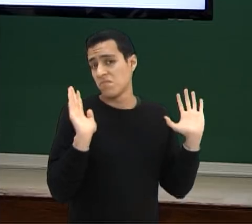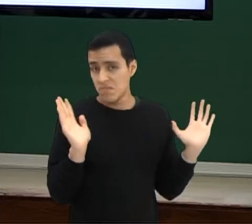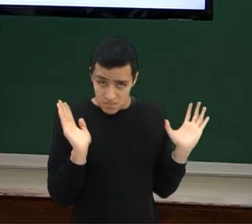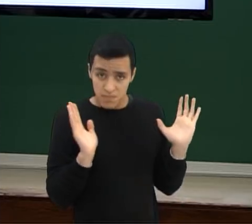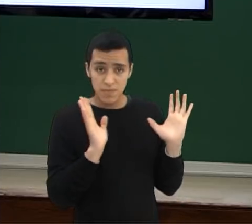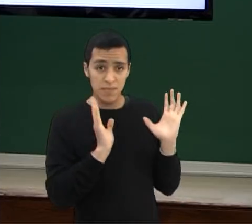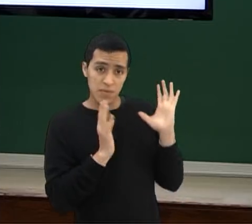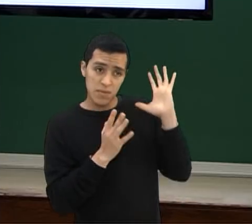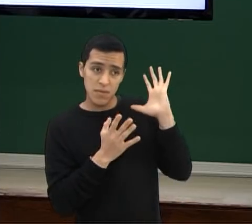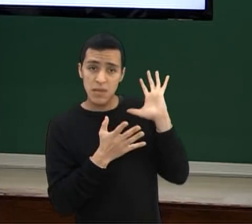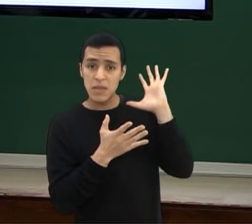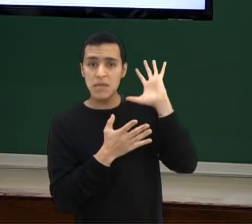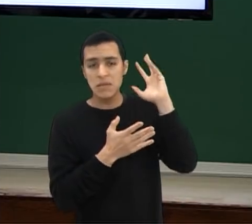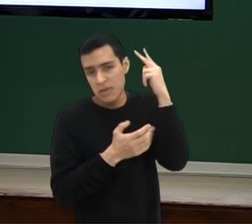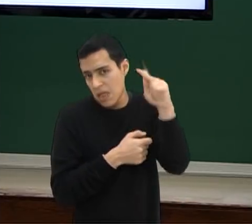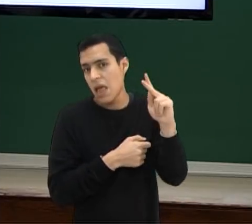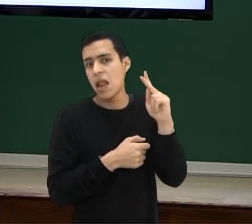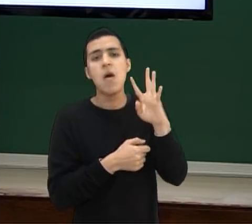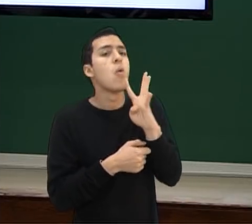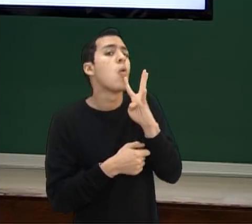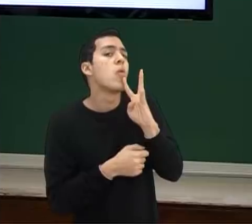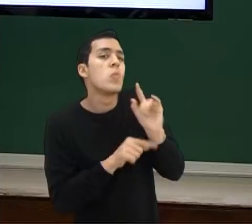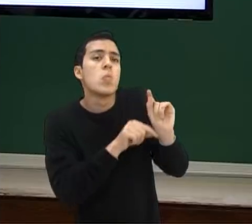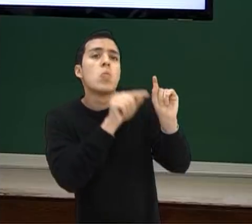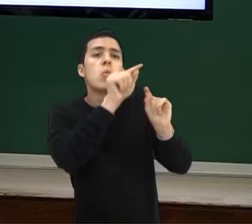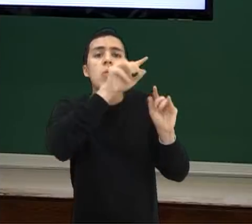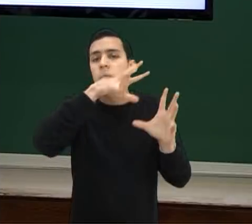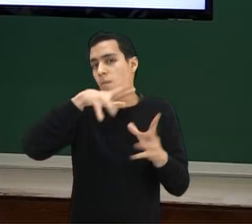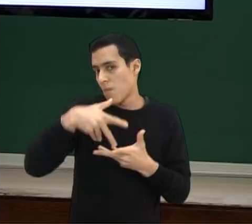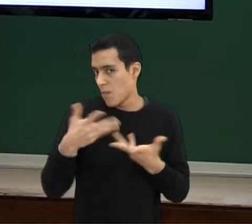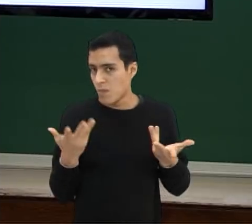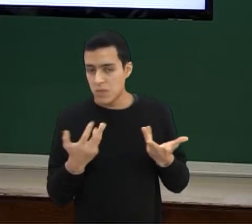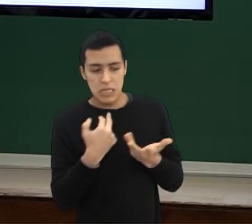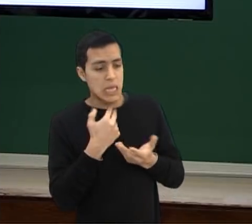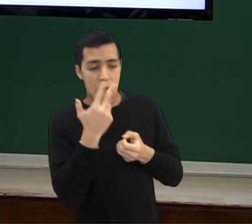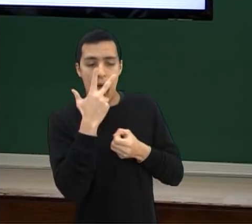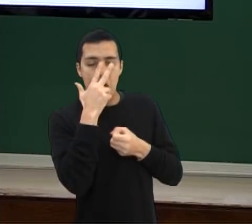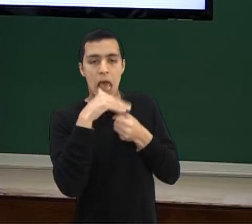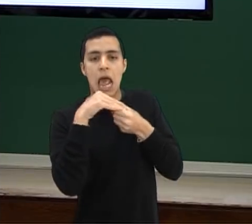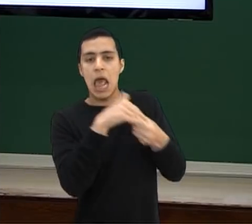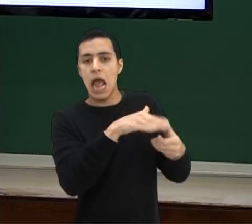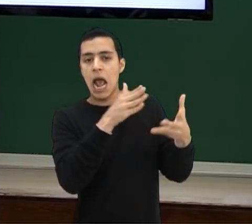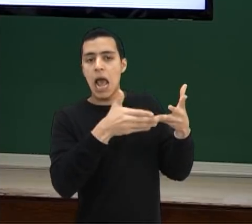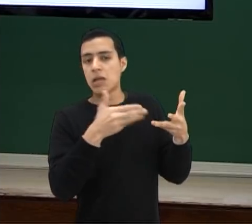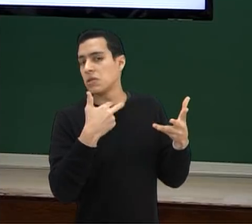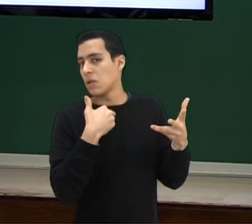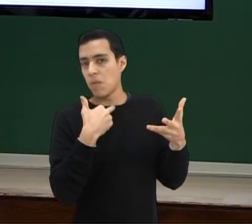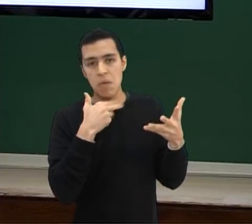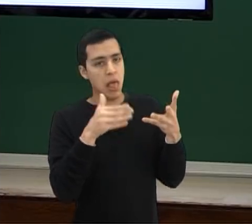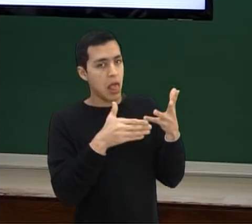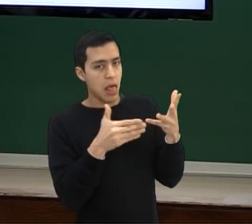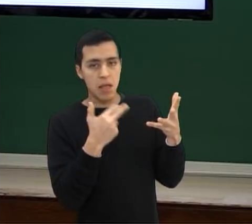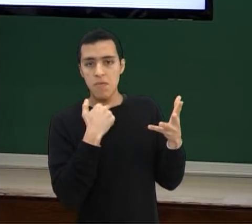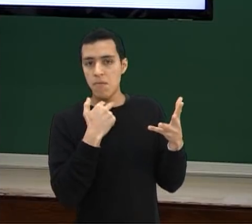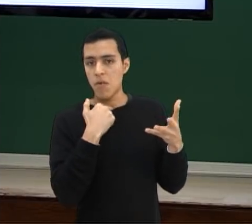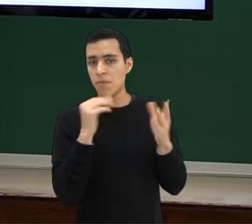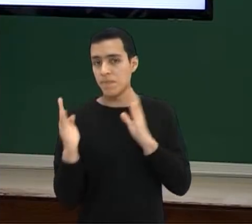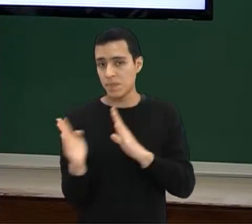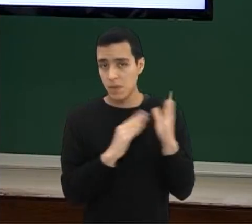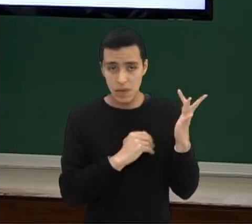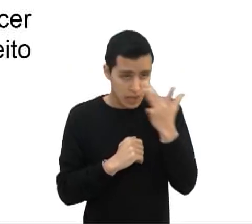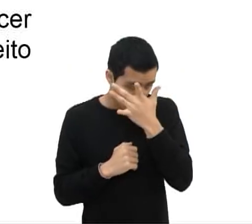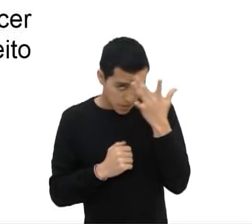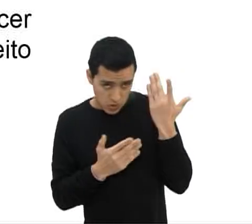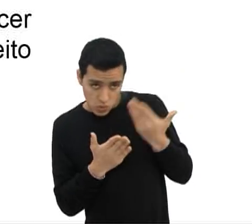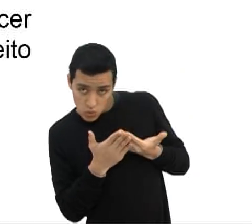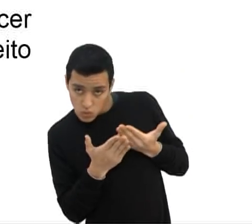Dentro do conhecimento de mundo que a pessoa tenha. Né? Então, ela não pode ser inferiorizada, certo? O fato de uma pessoa